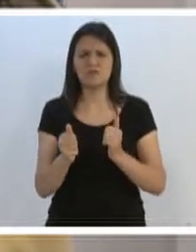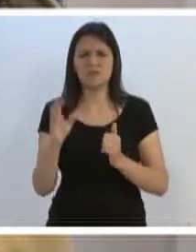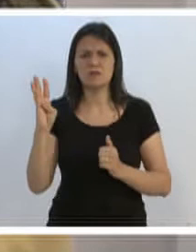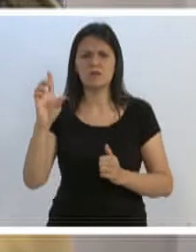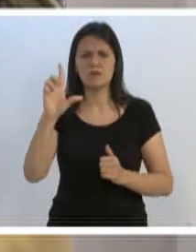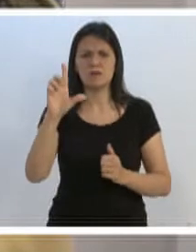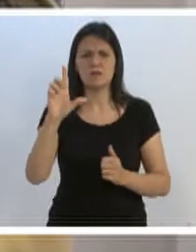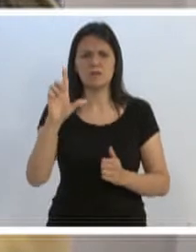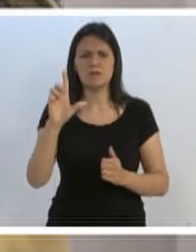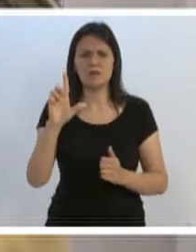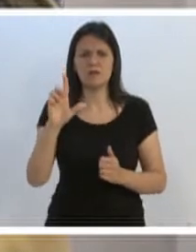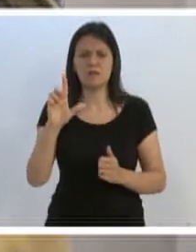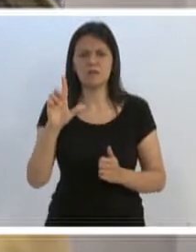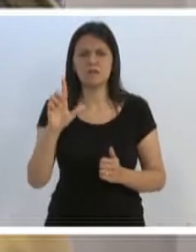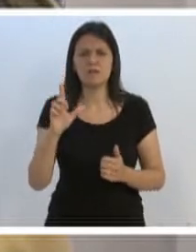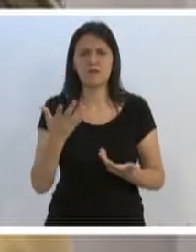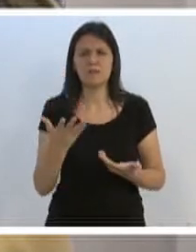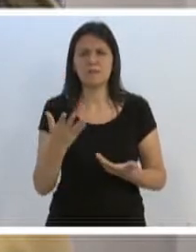mais uma vez campeão,